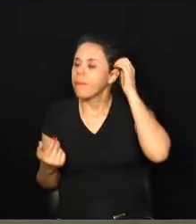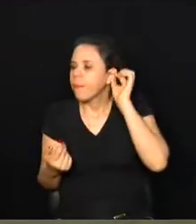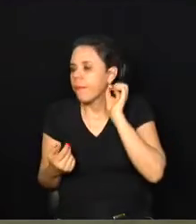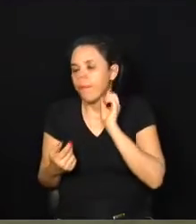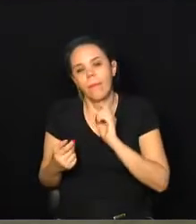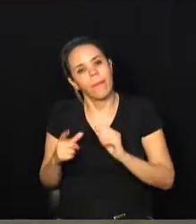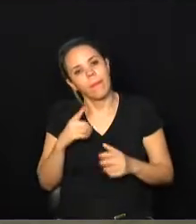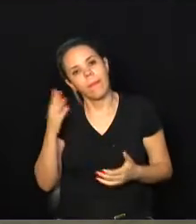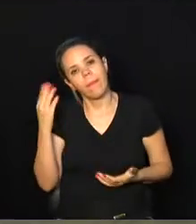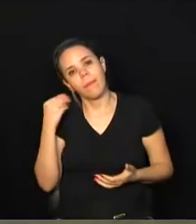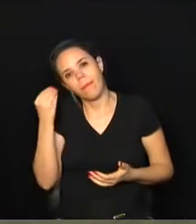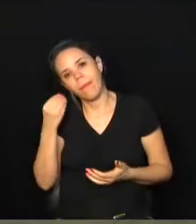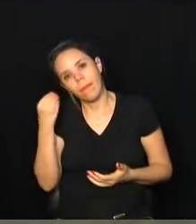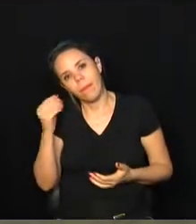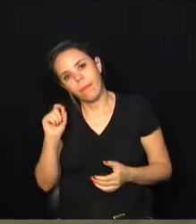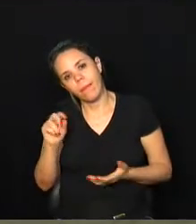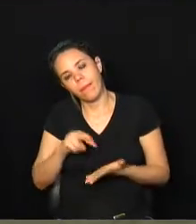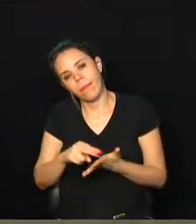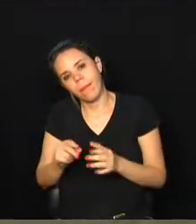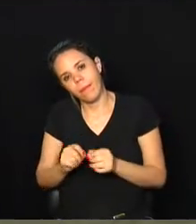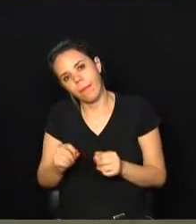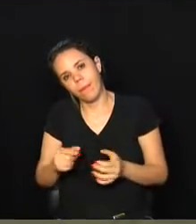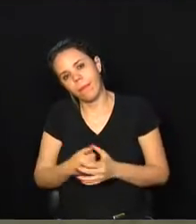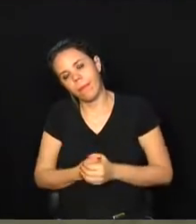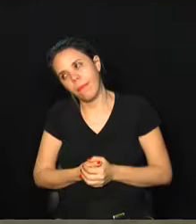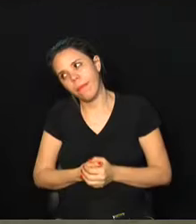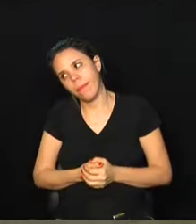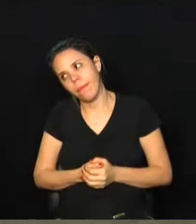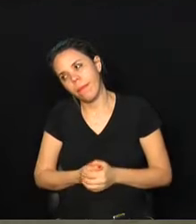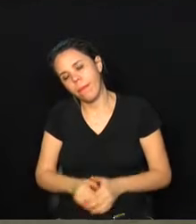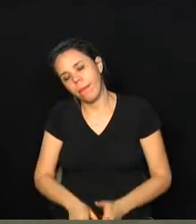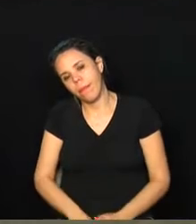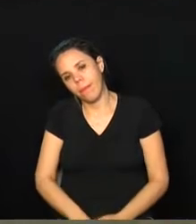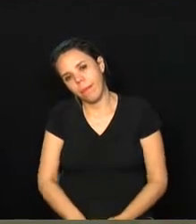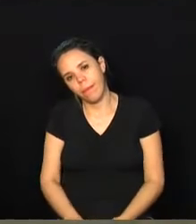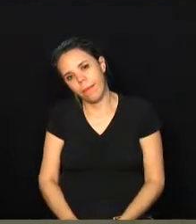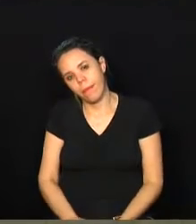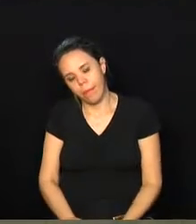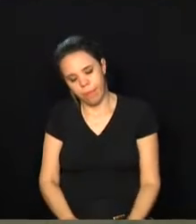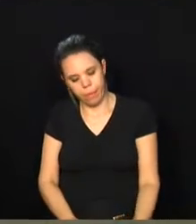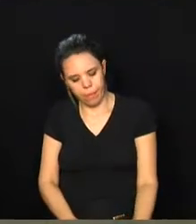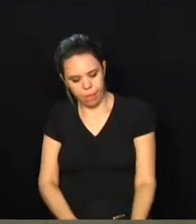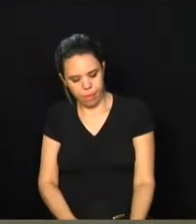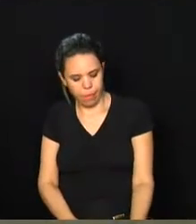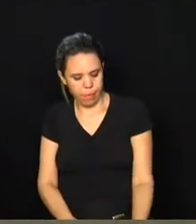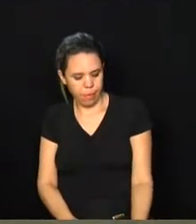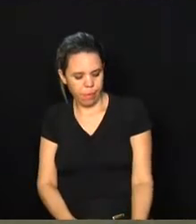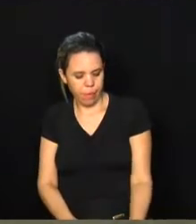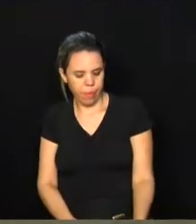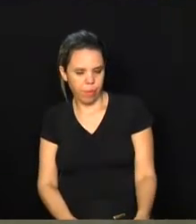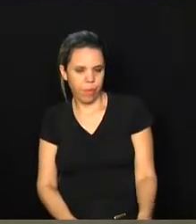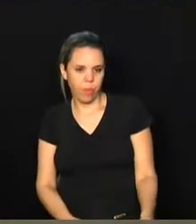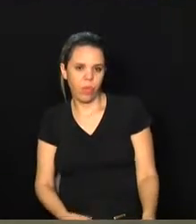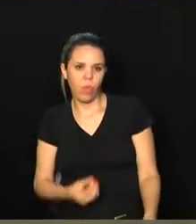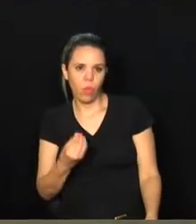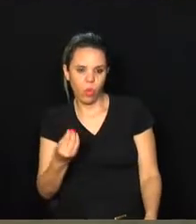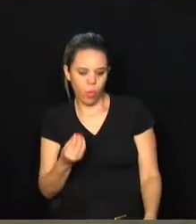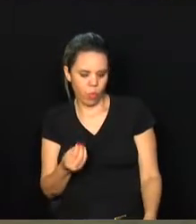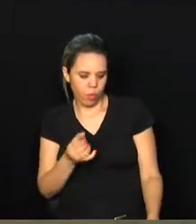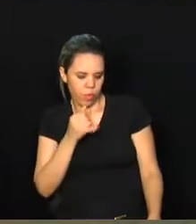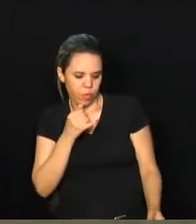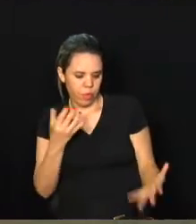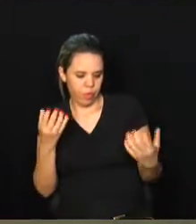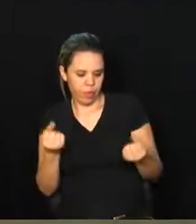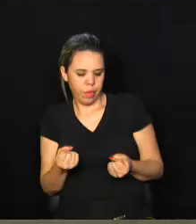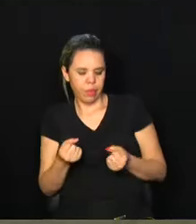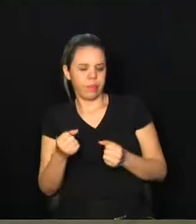eu saiba o que vai ser, como vai ser lido o meu prédio pelo